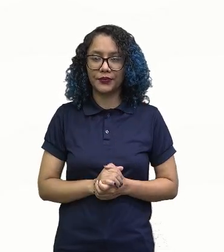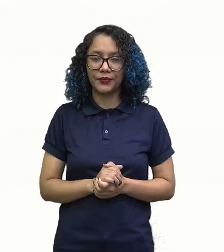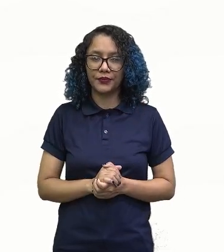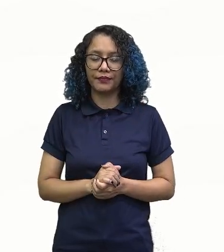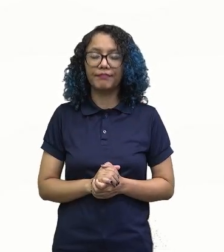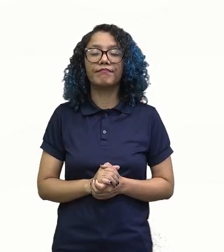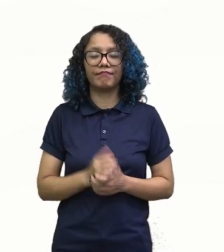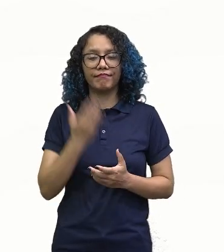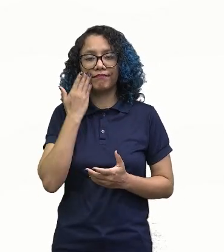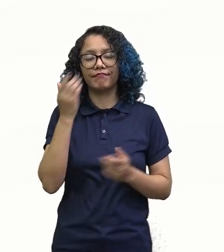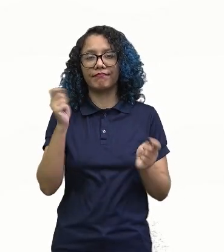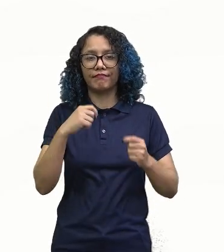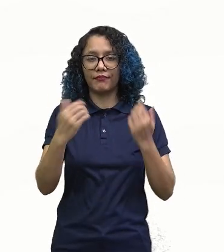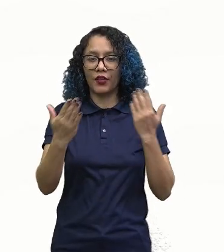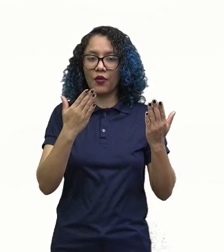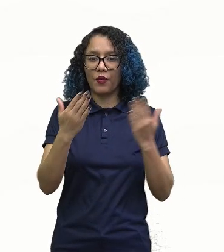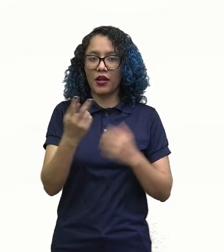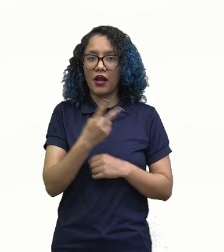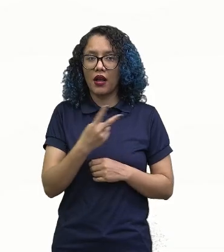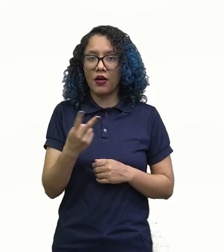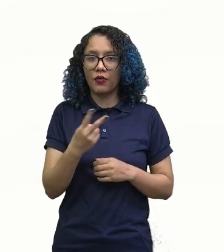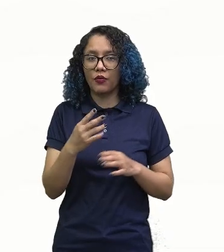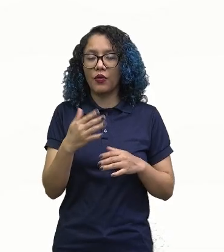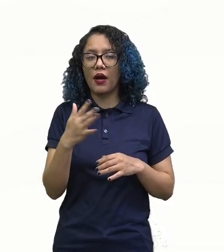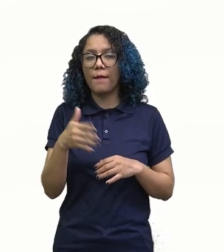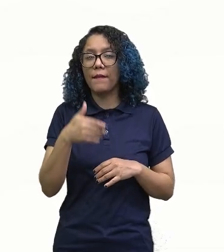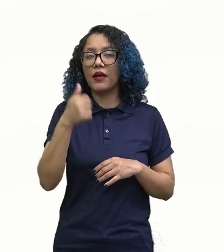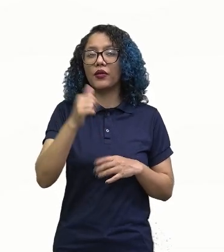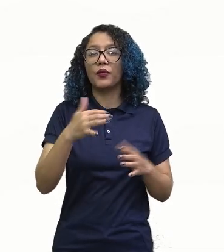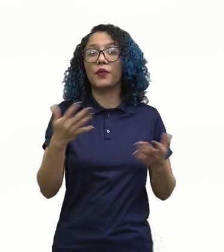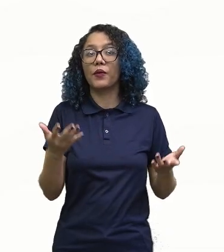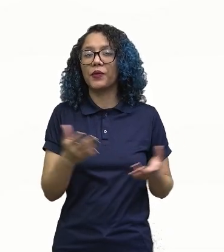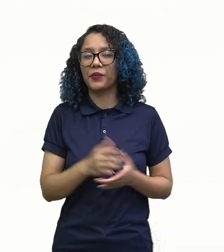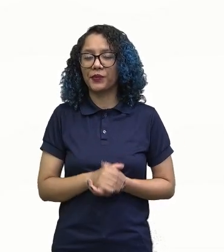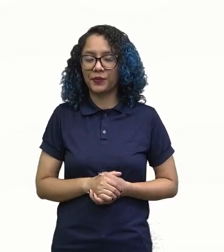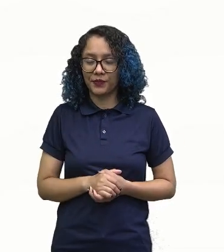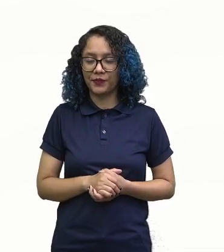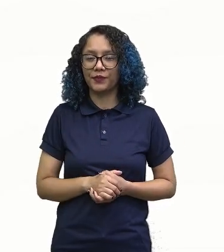pode comparar qual das máquinas seria a mais eficiente.